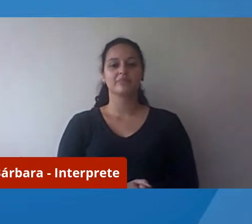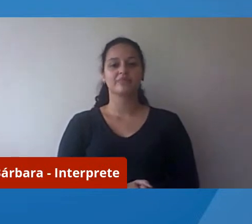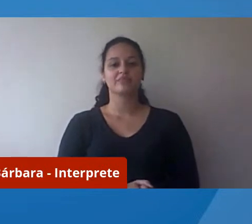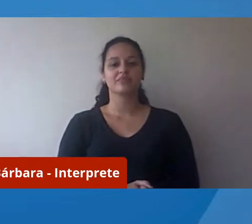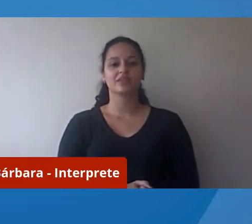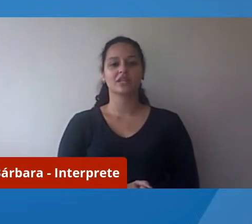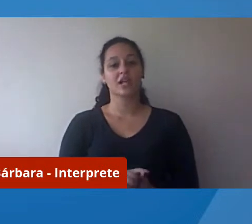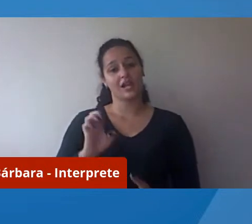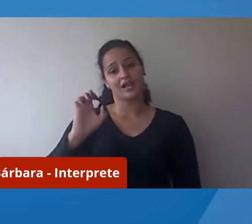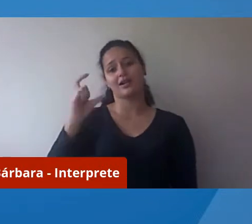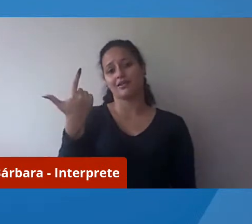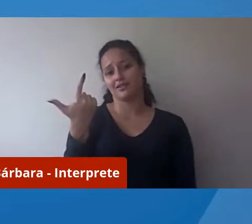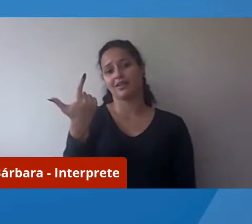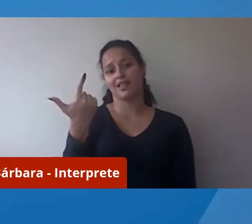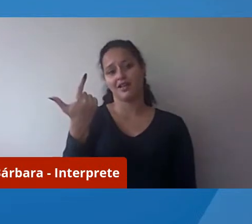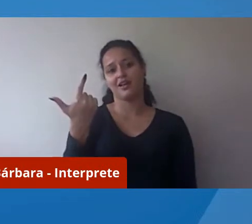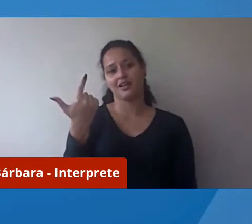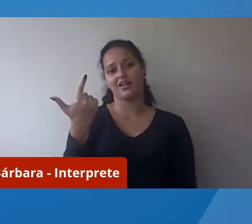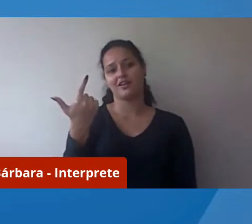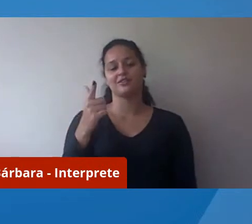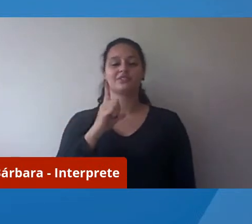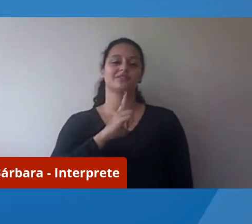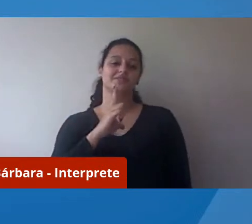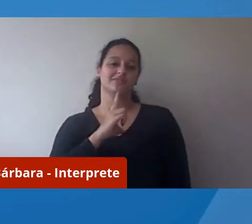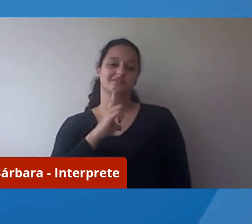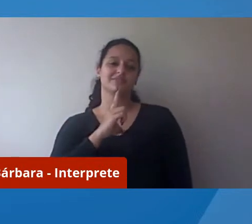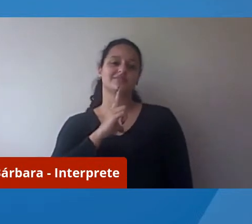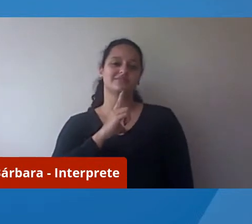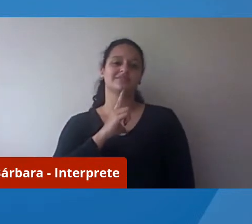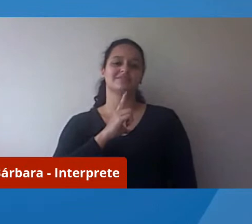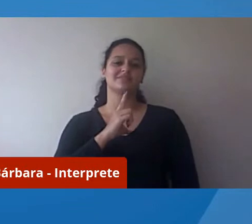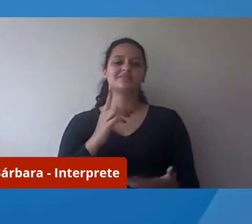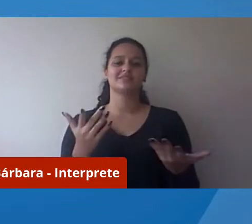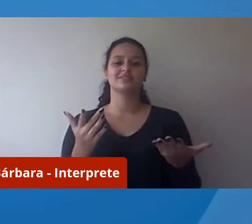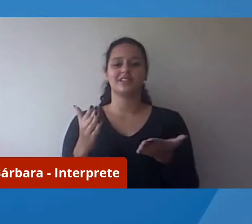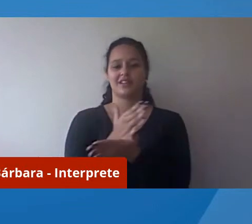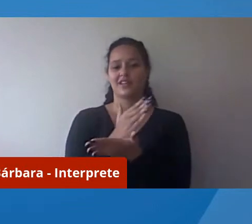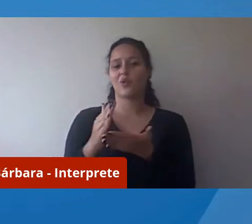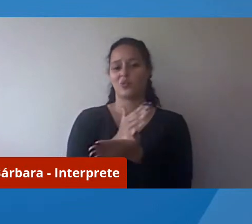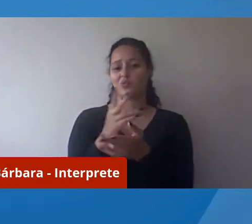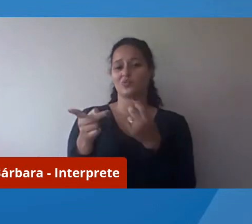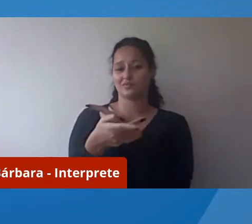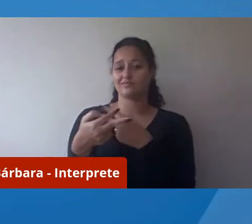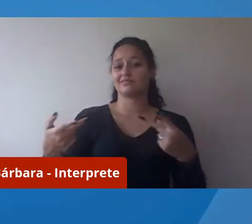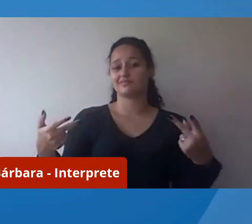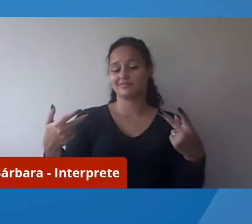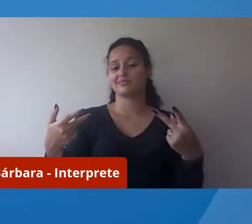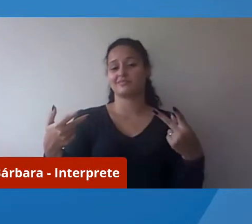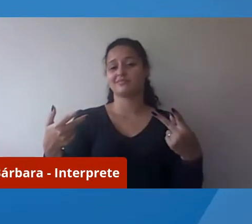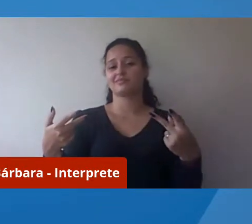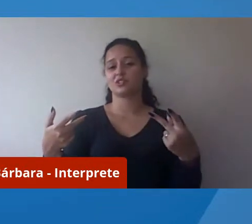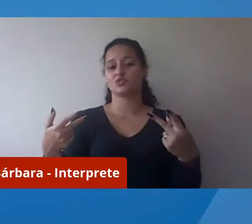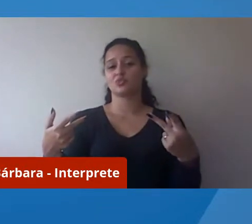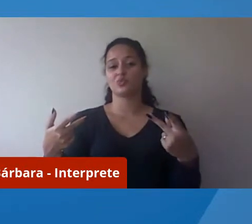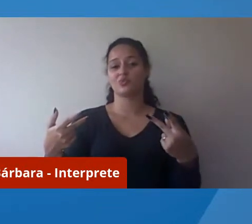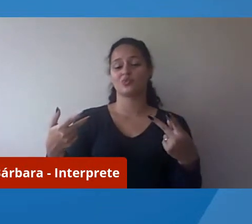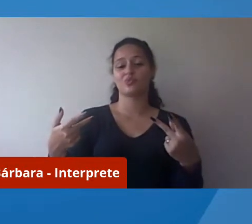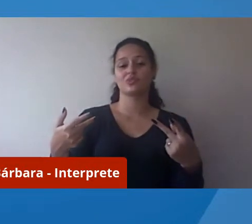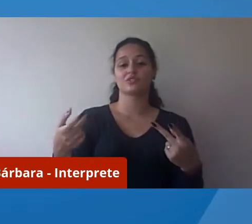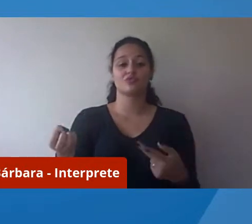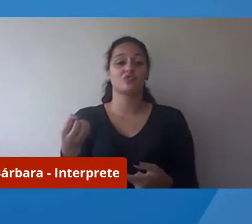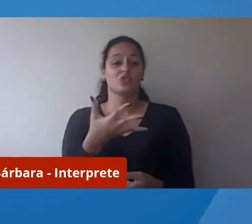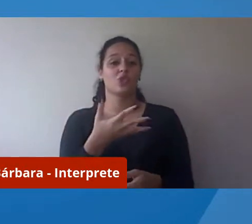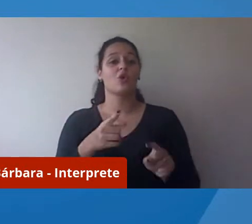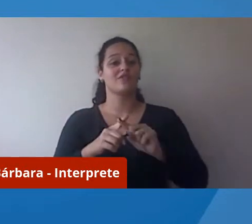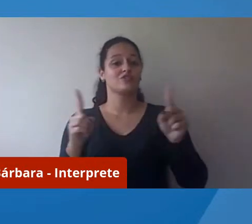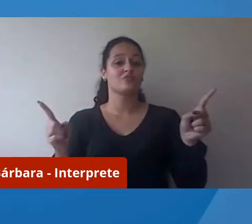É, claro, dando uma coloração nacional, nacionalismo, mas é o velho neoliberalismo, né? Não tem dúvida sobre isso. Né? O